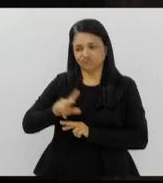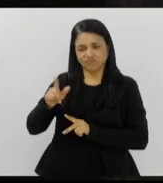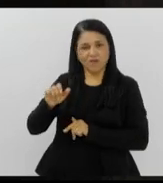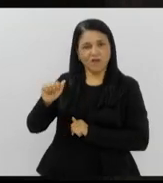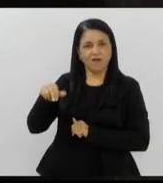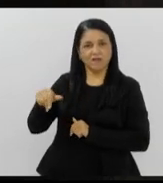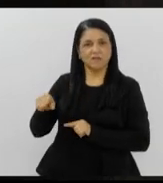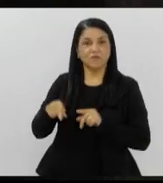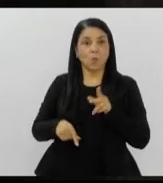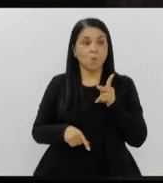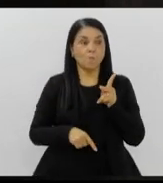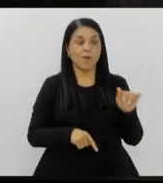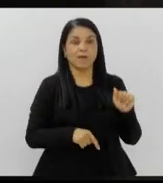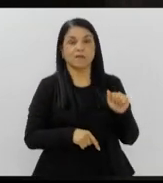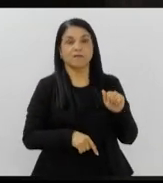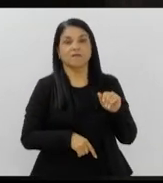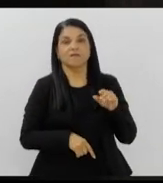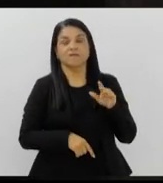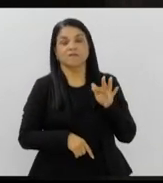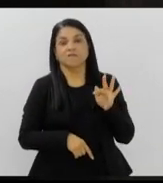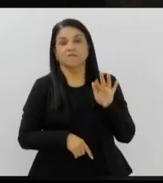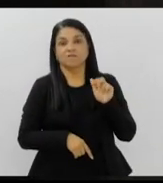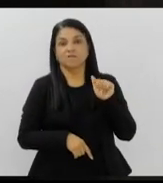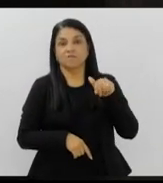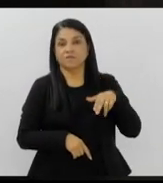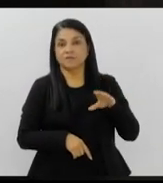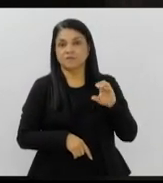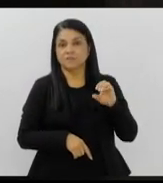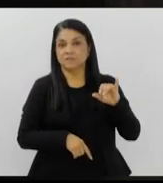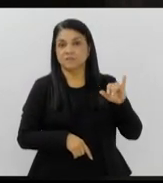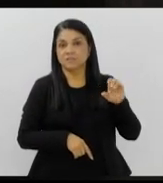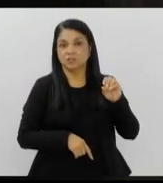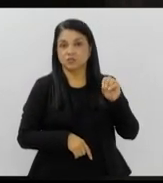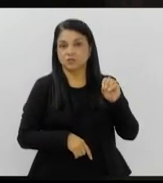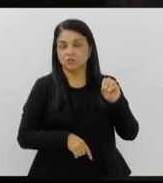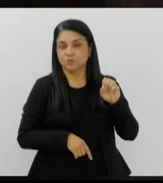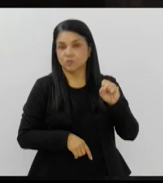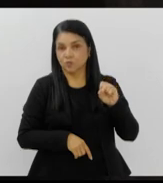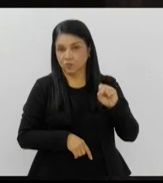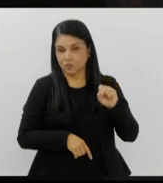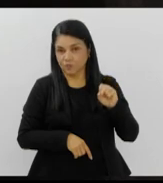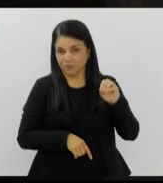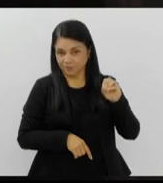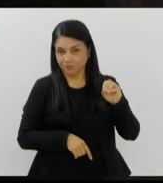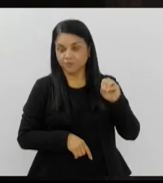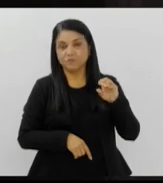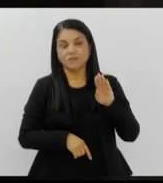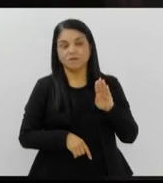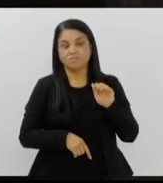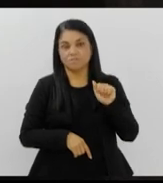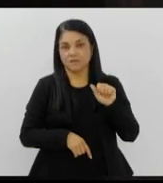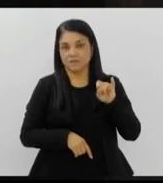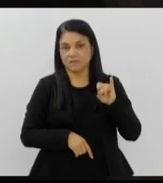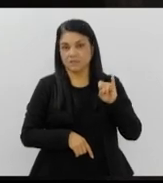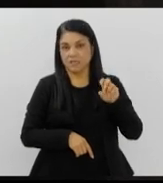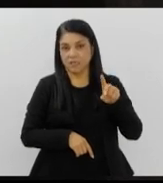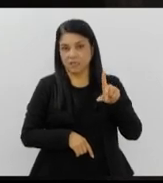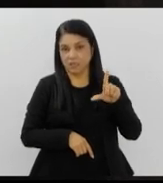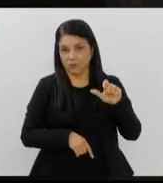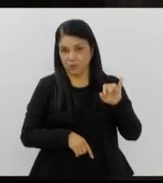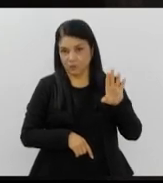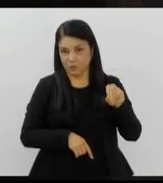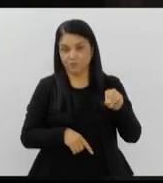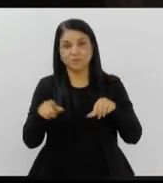Basílio. Era meu amigo, conheci ele já, o Francisco Basílio, de muitos anos, que ele era amigo de um tio de um amigo meu, e ficamos